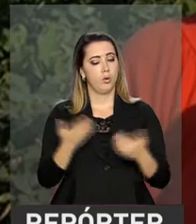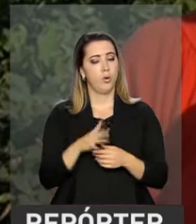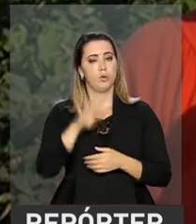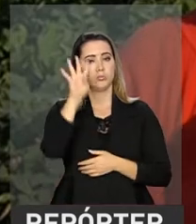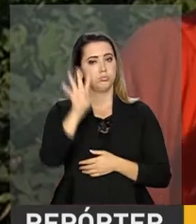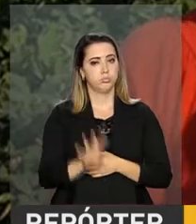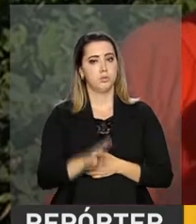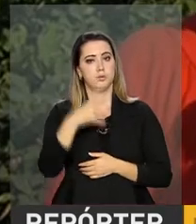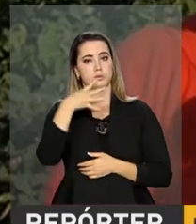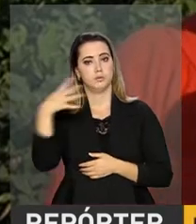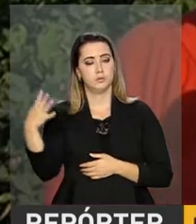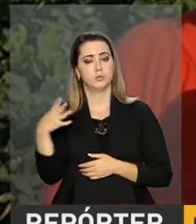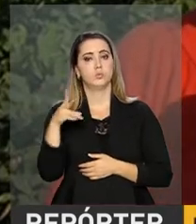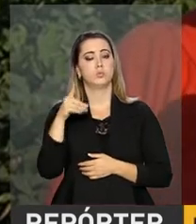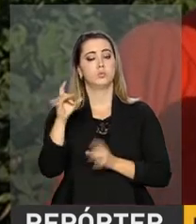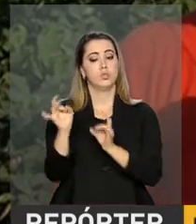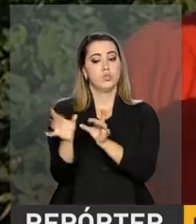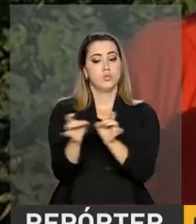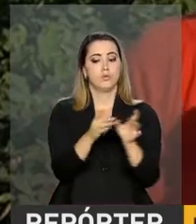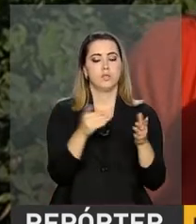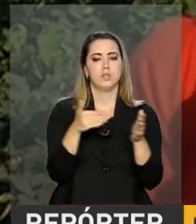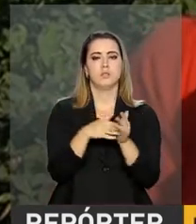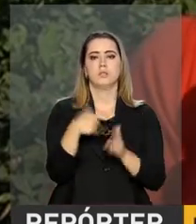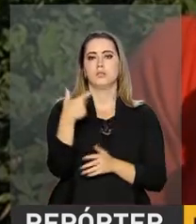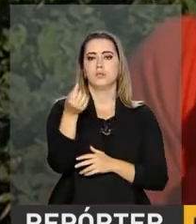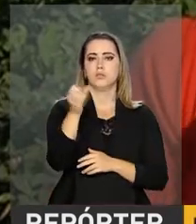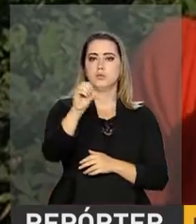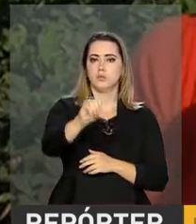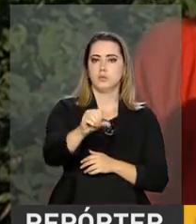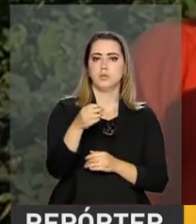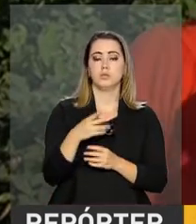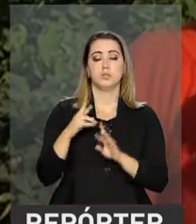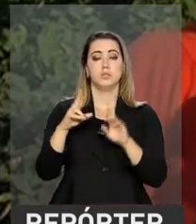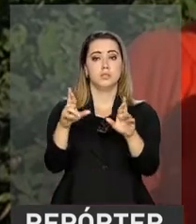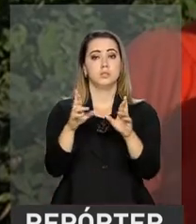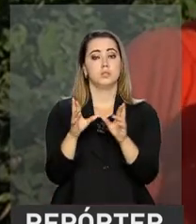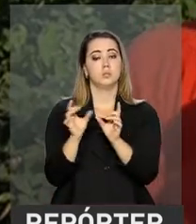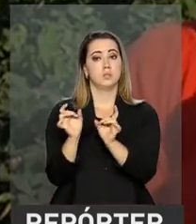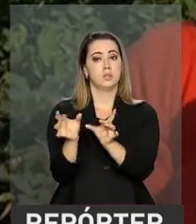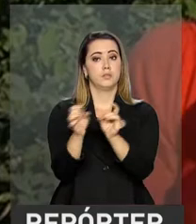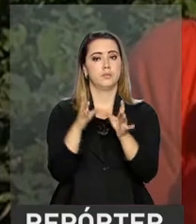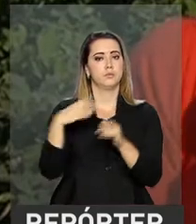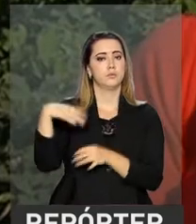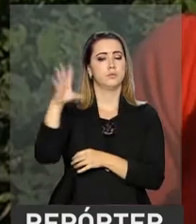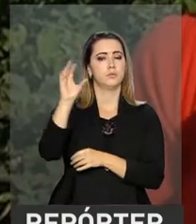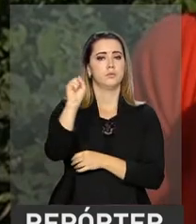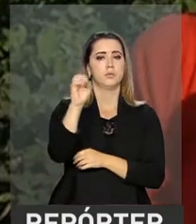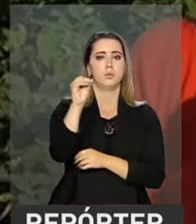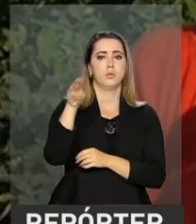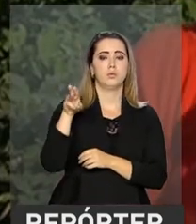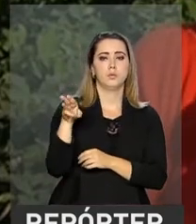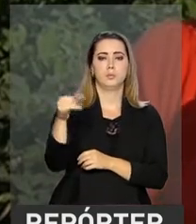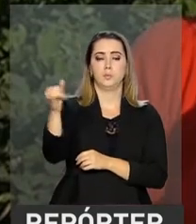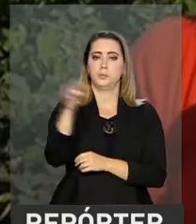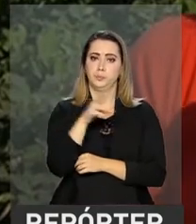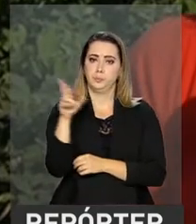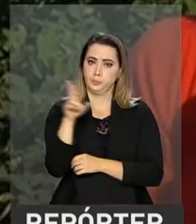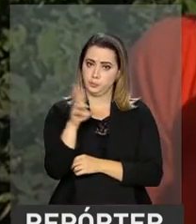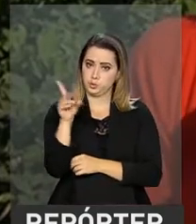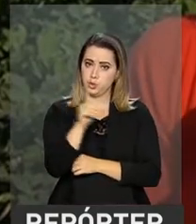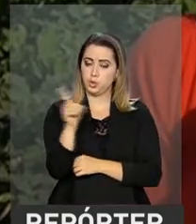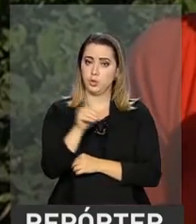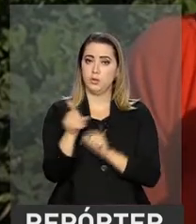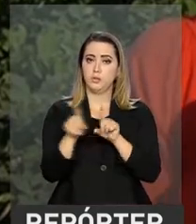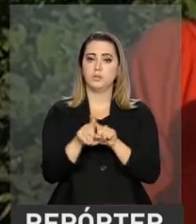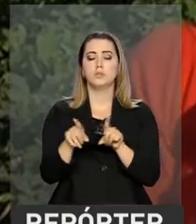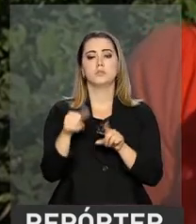vai até 2019 o governo espera gerar 80 bilhões de dólares em investimentos ao longo dos contratos e cerca